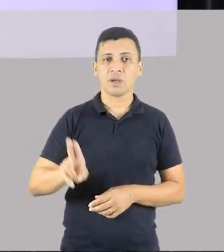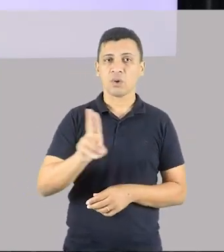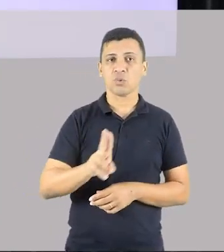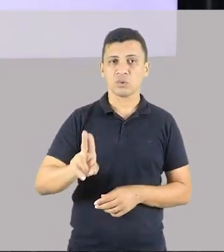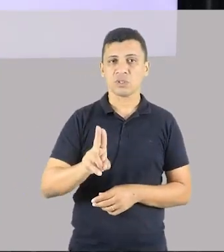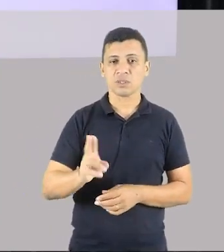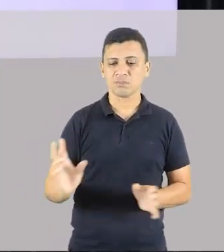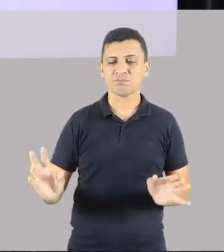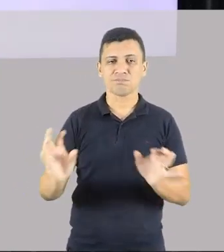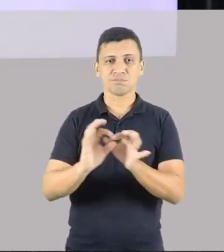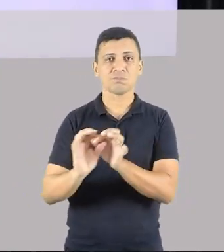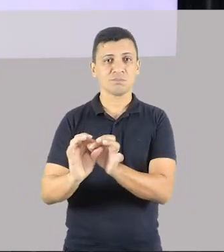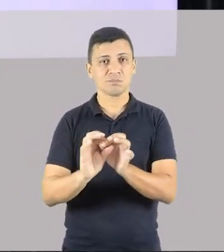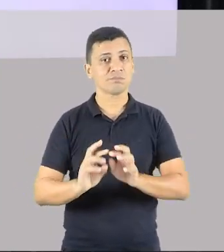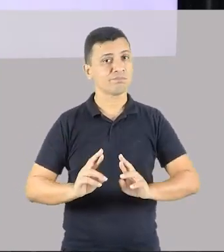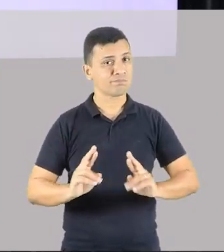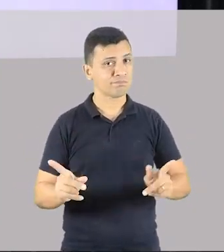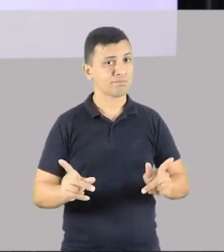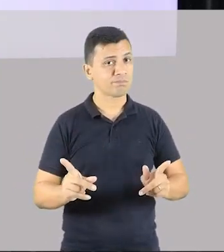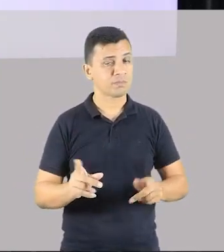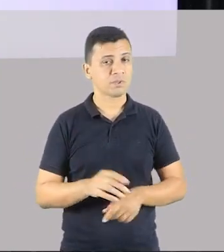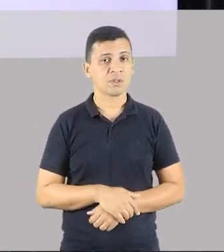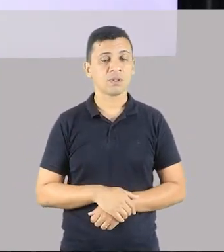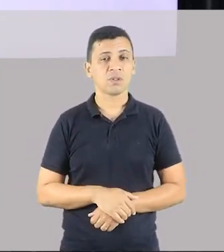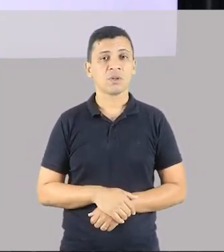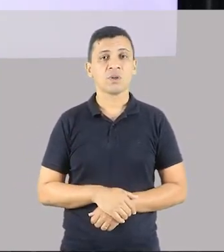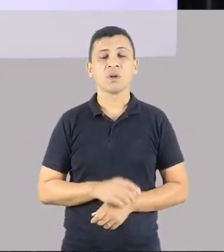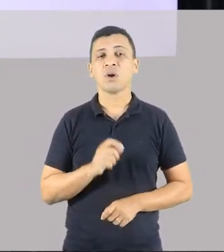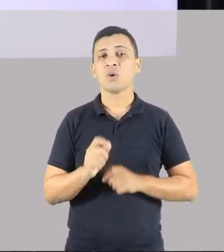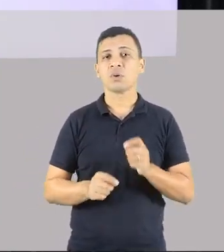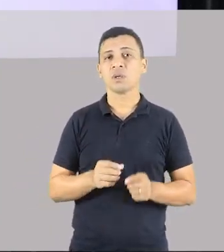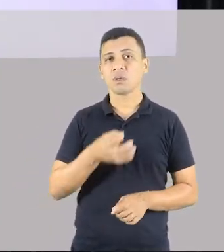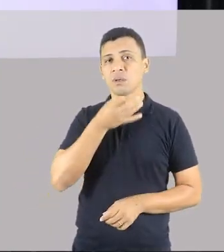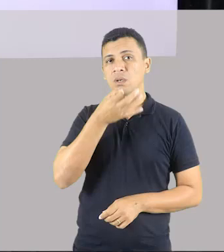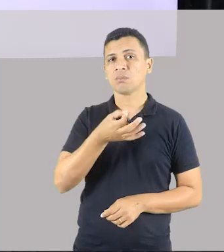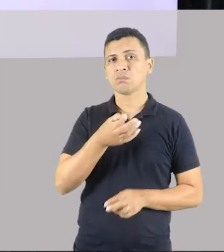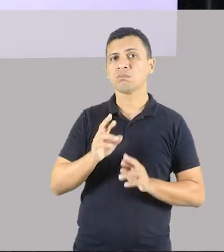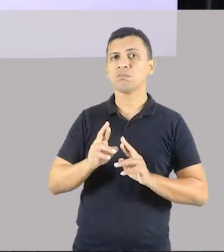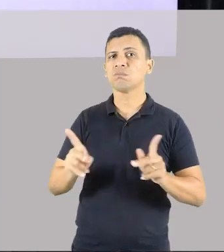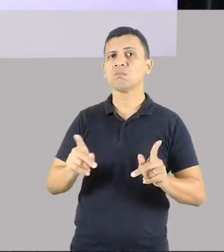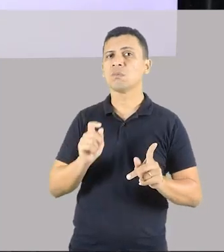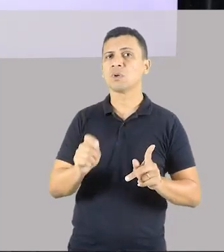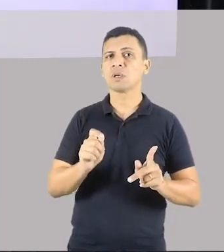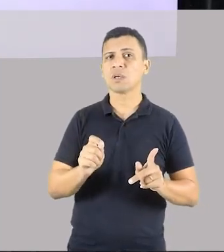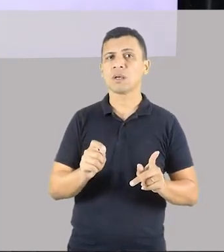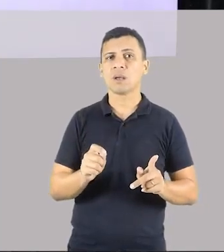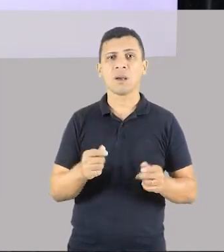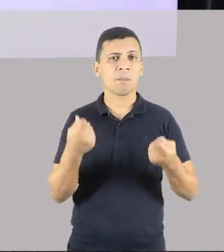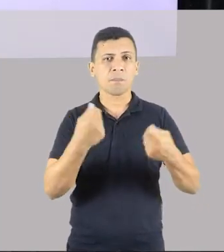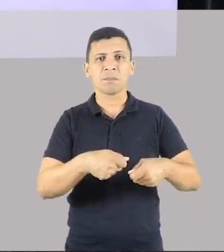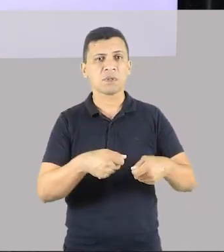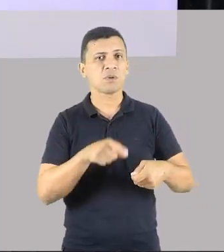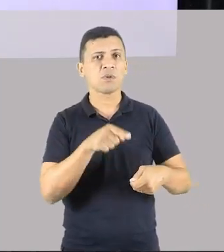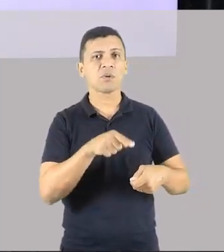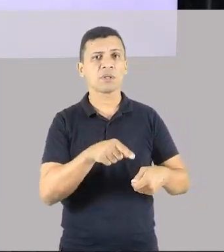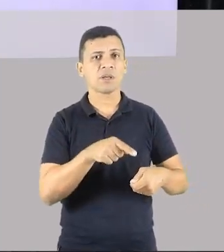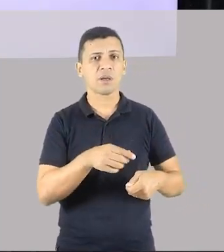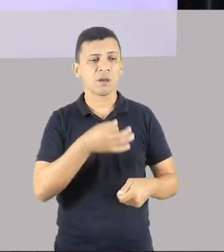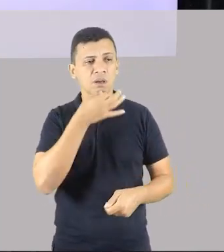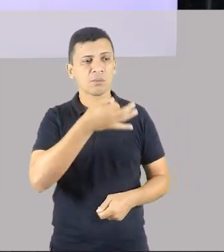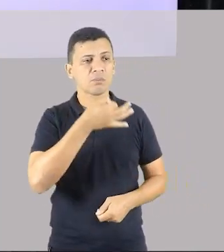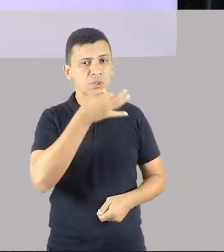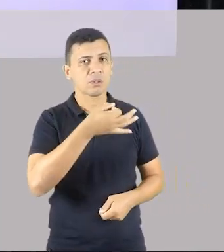conjunto, eles são diferentes. O contraditório, por um lado, vai garantir que a pessoa possa contradizer, possa